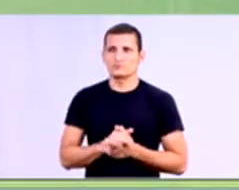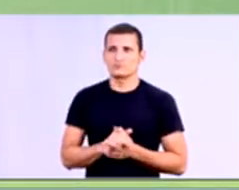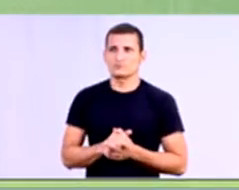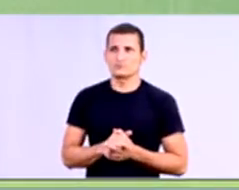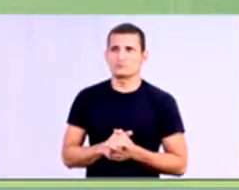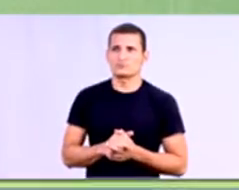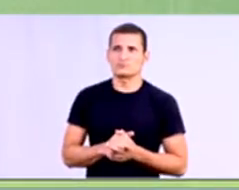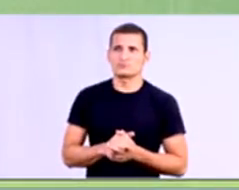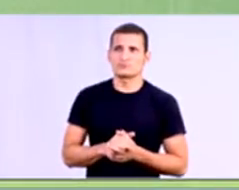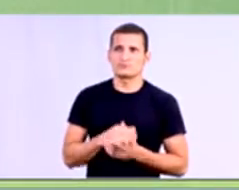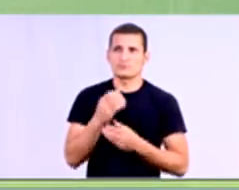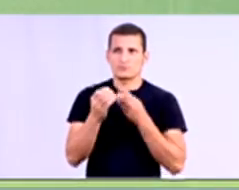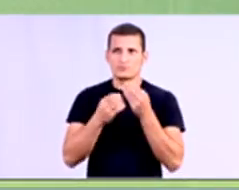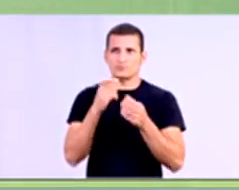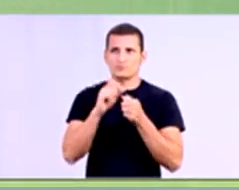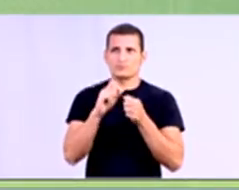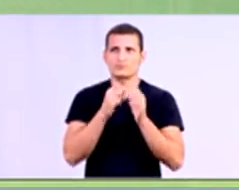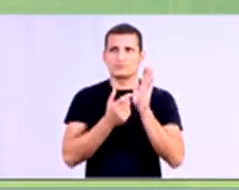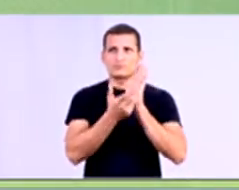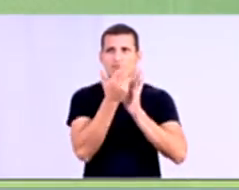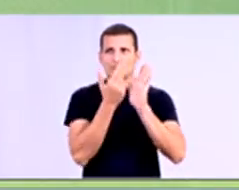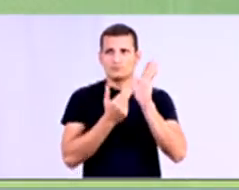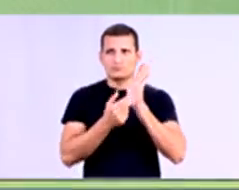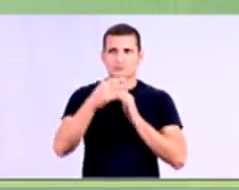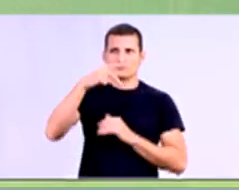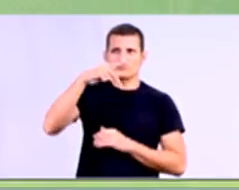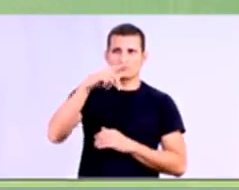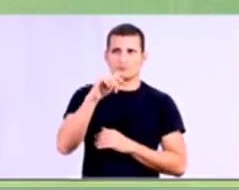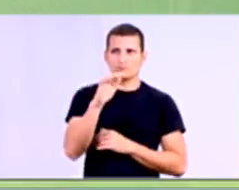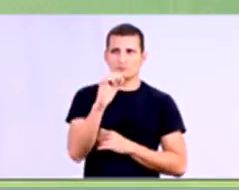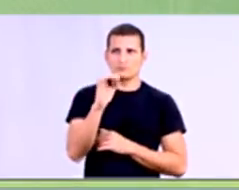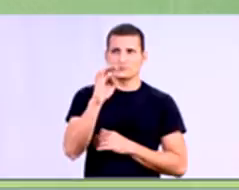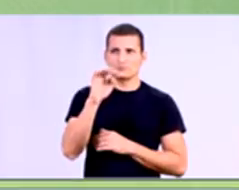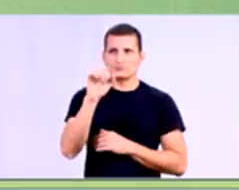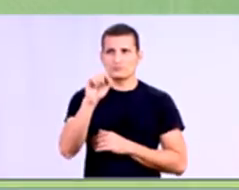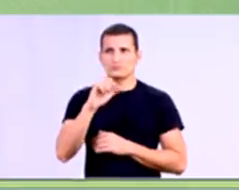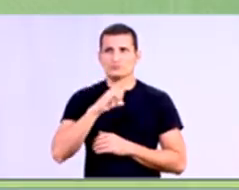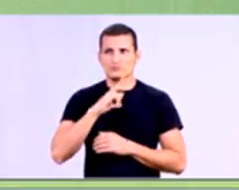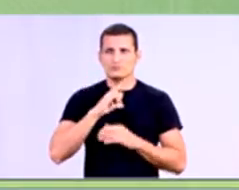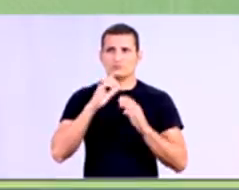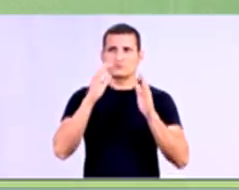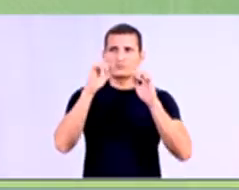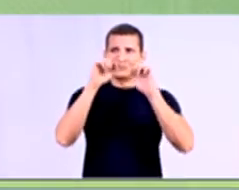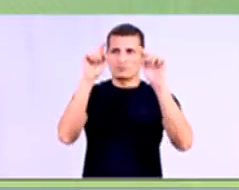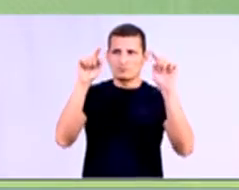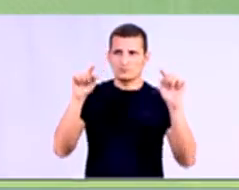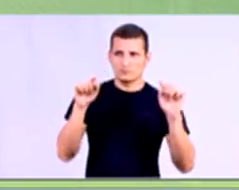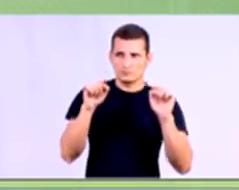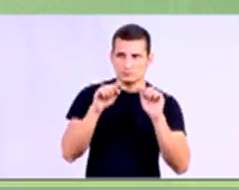eu faço o desenho de diagrama de pacotes? Eu tenho um quadrado,